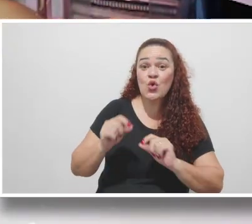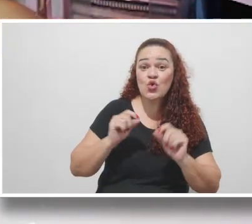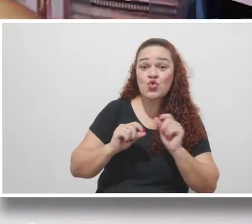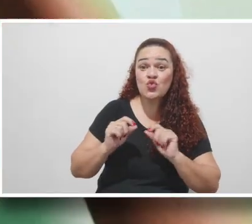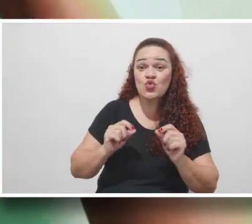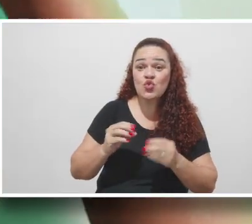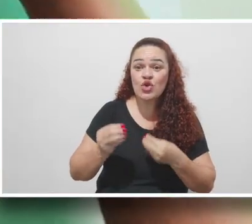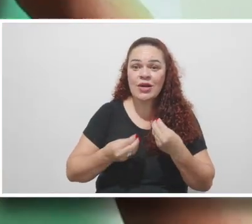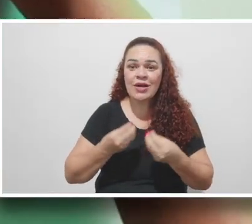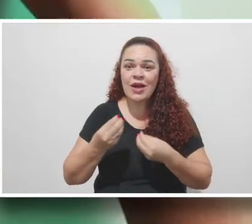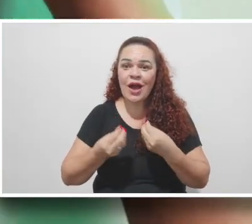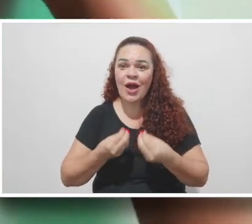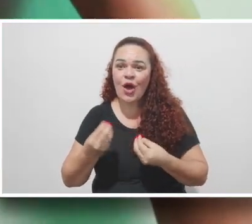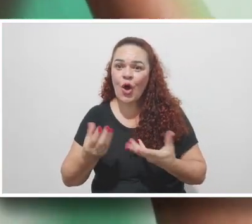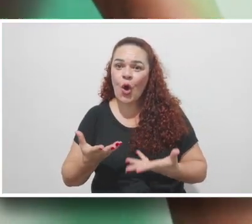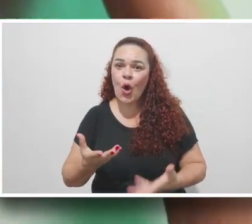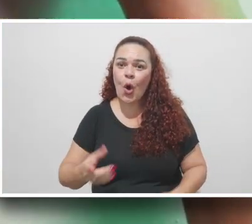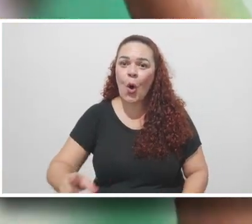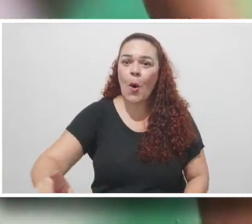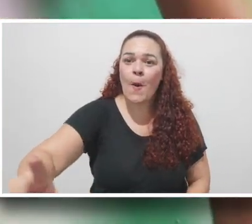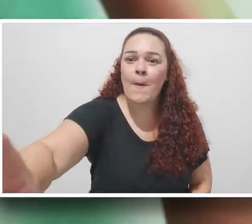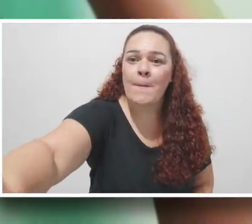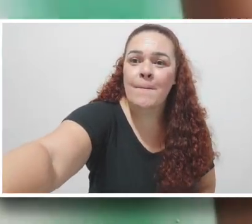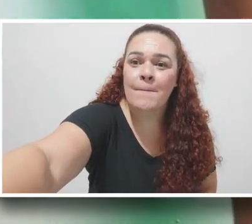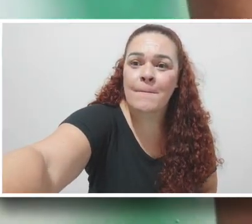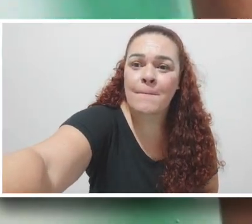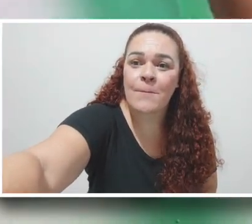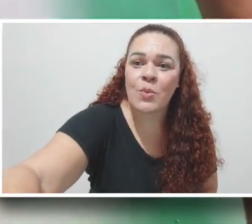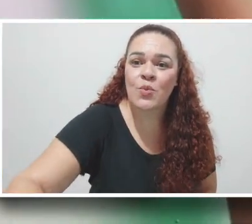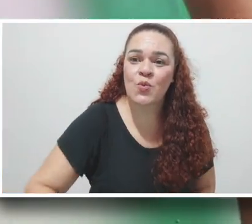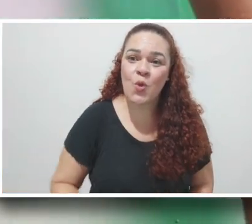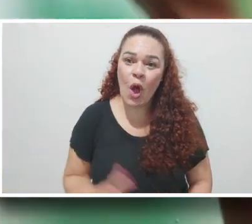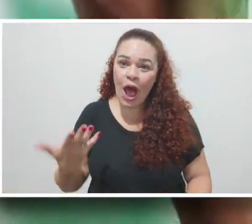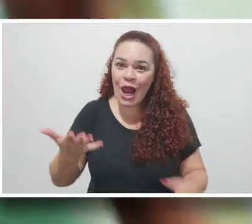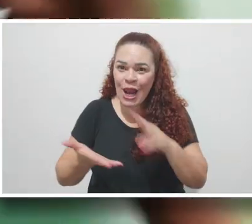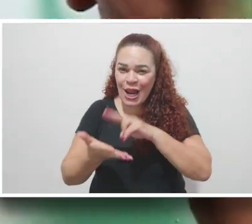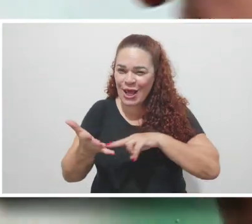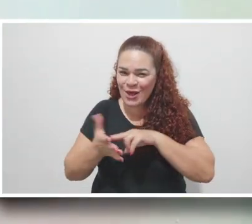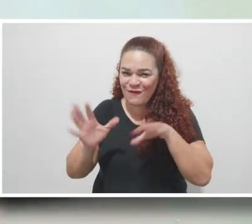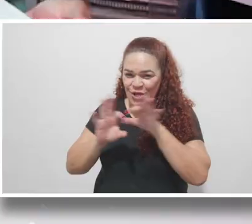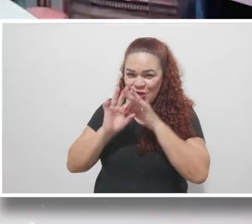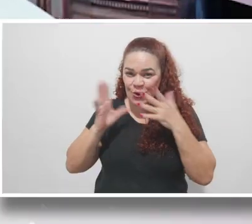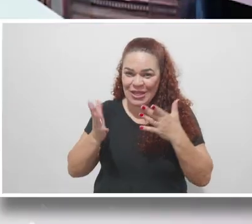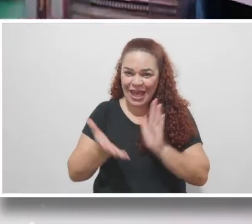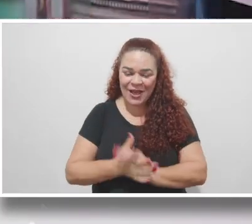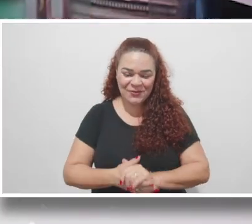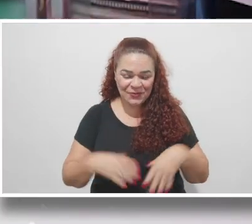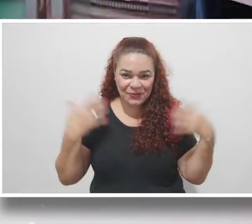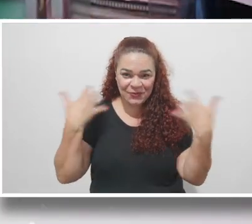Olivia só vai poder se libertar o dia que alguém ler este livro e a soltar.